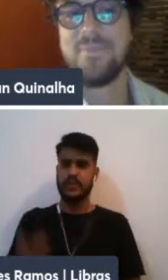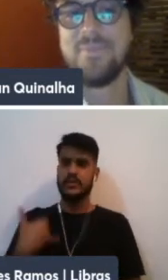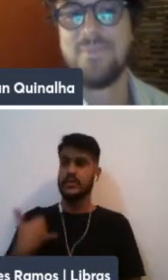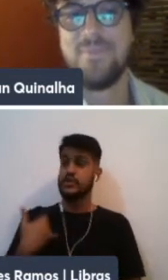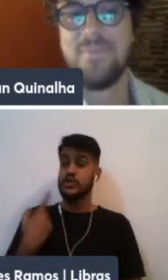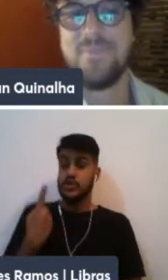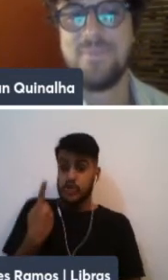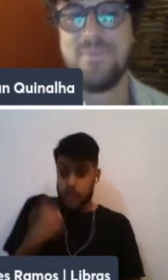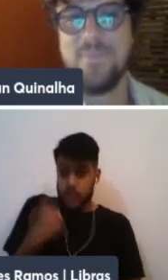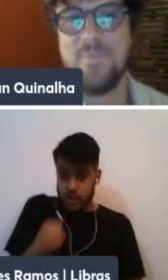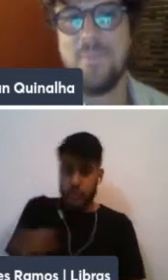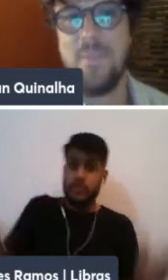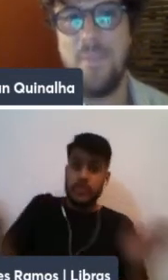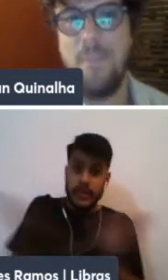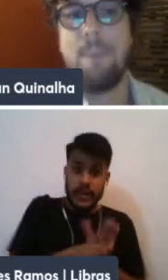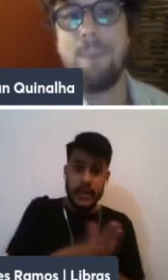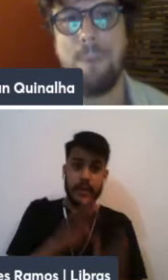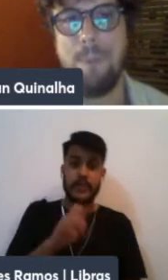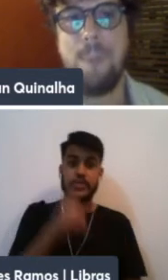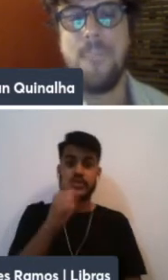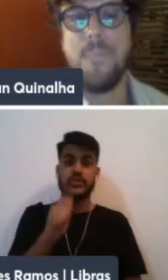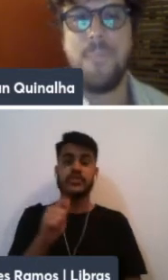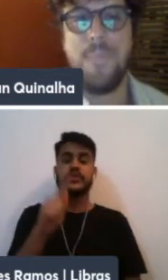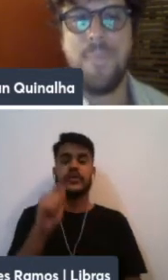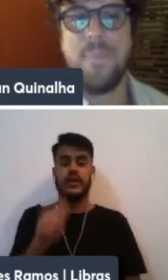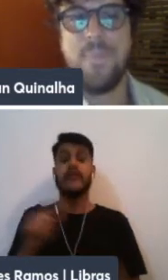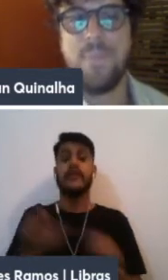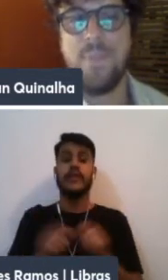idade, fazendo Hair, né?